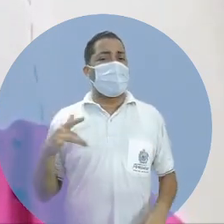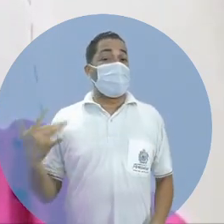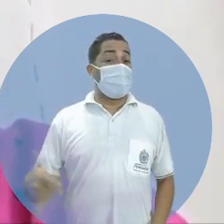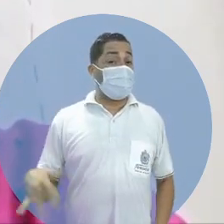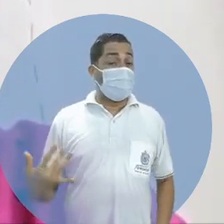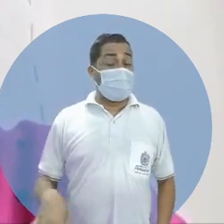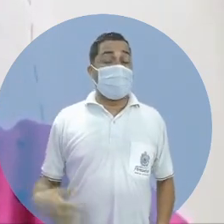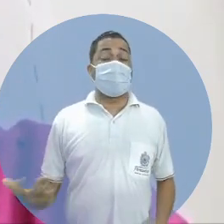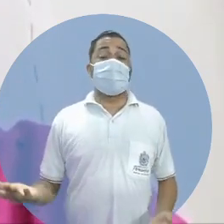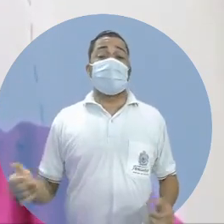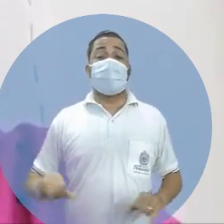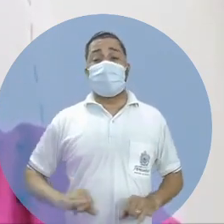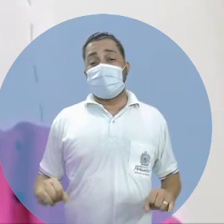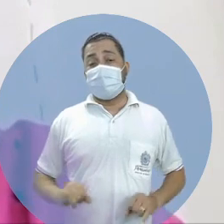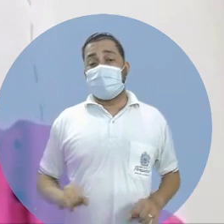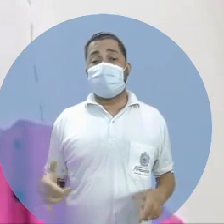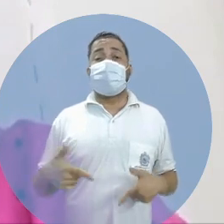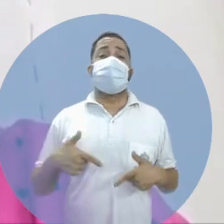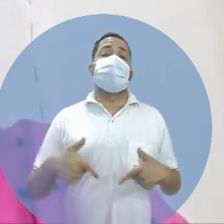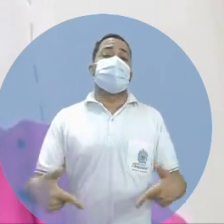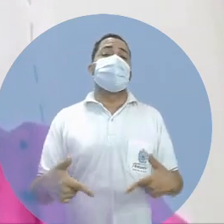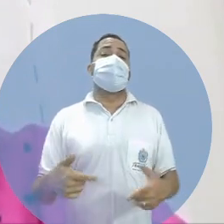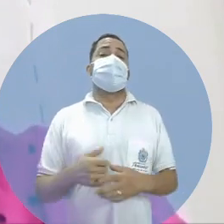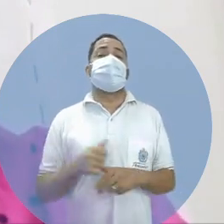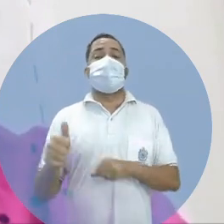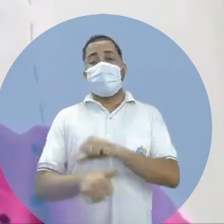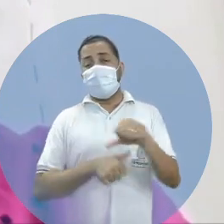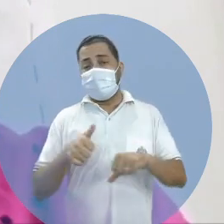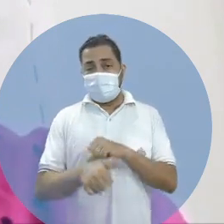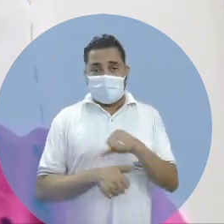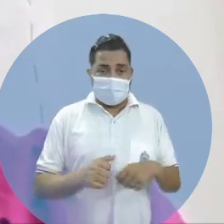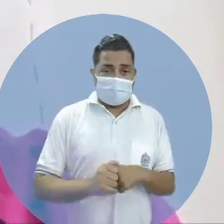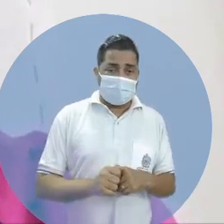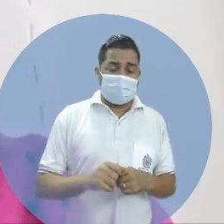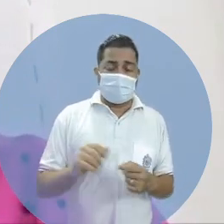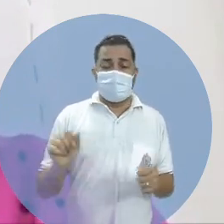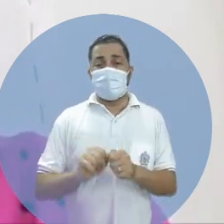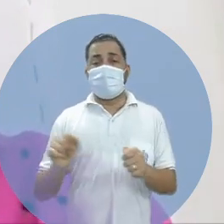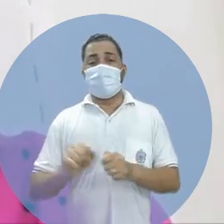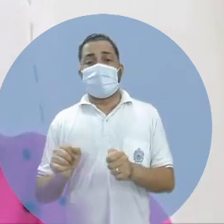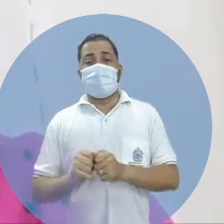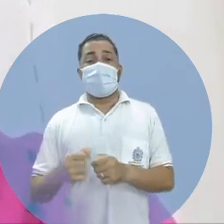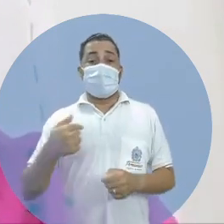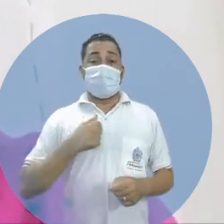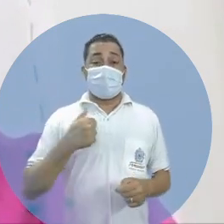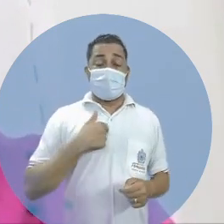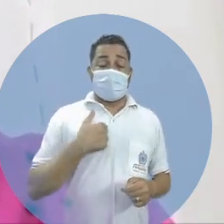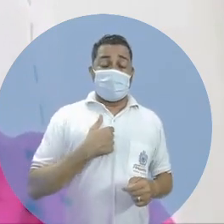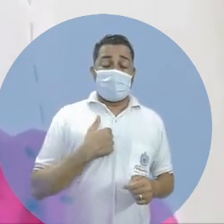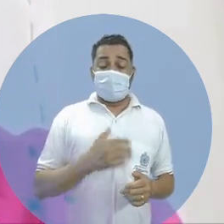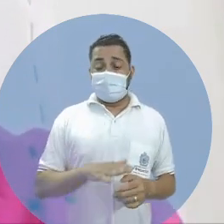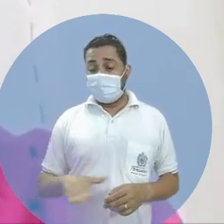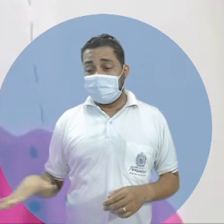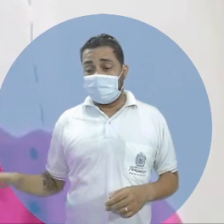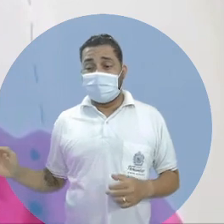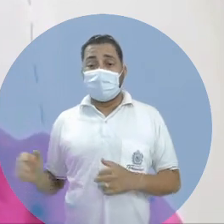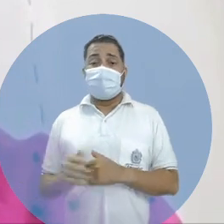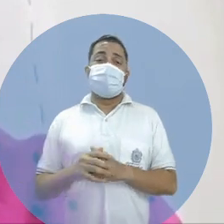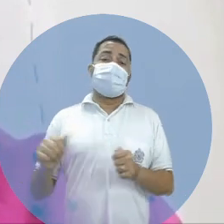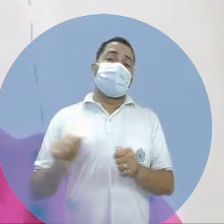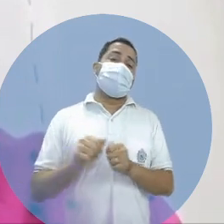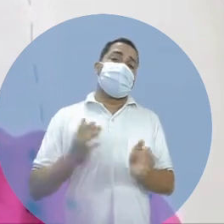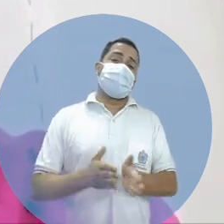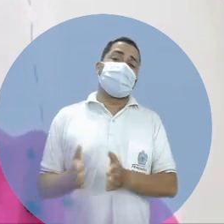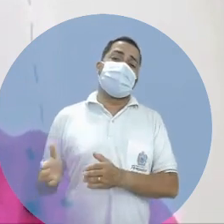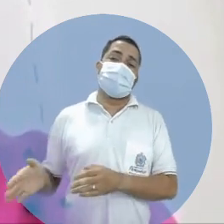em luta de transformação, de construir em mim e naquelas crianças e adolescentes que faziam parte do meu